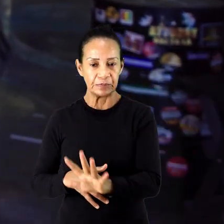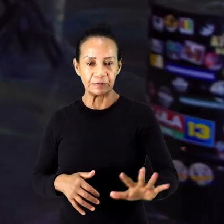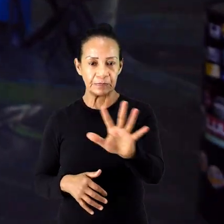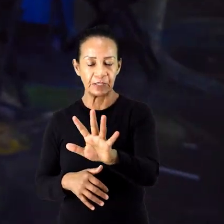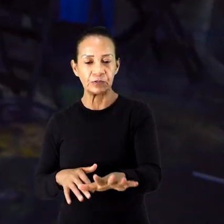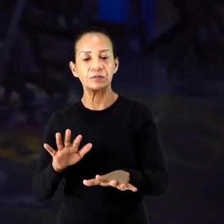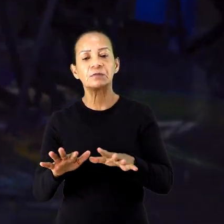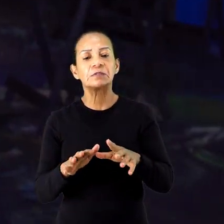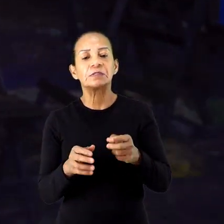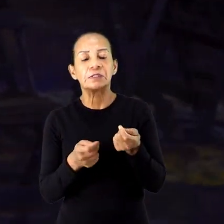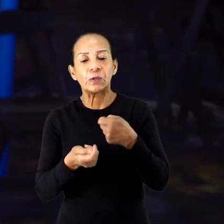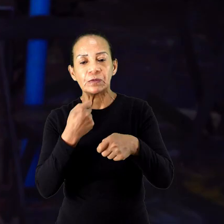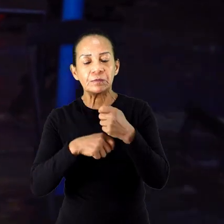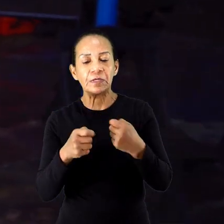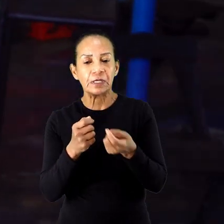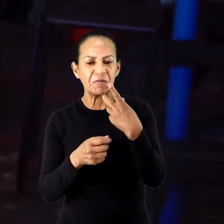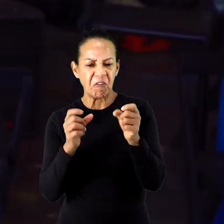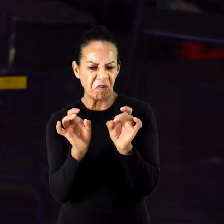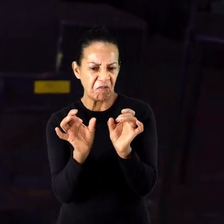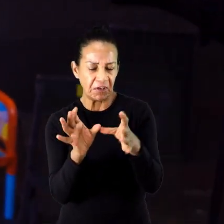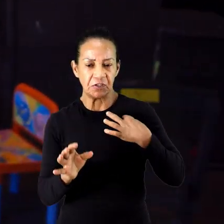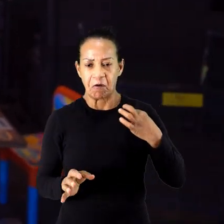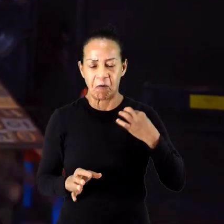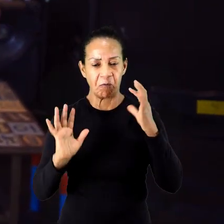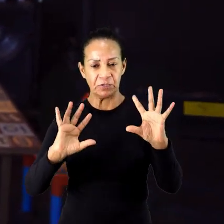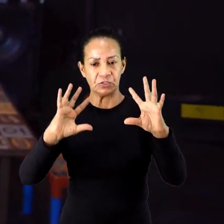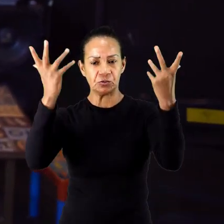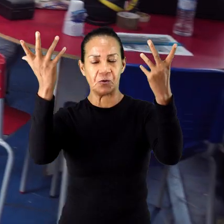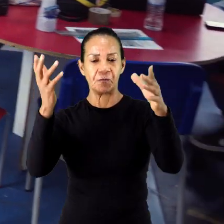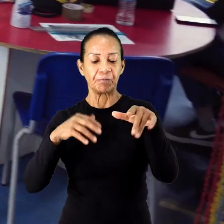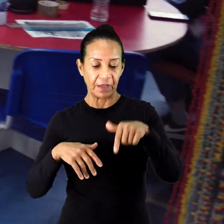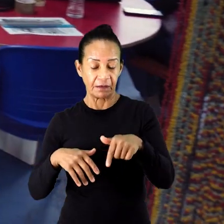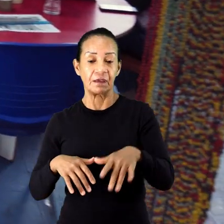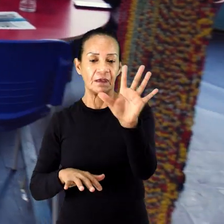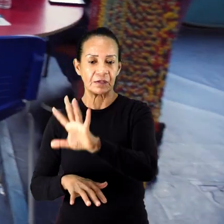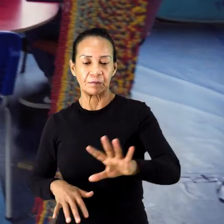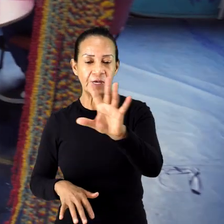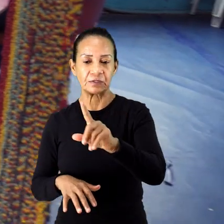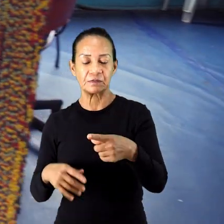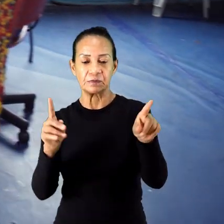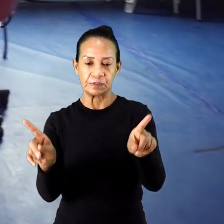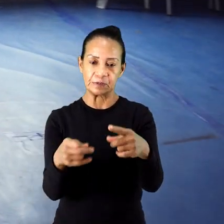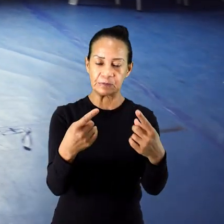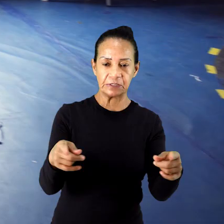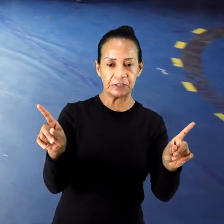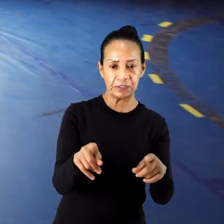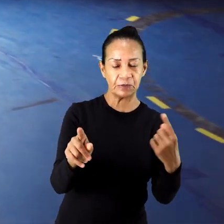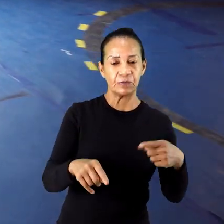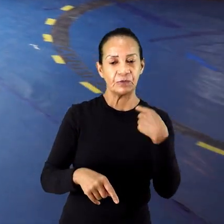Aqui nós estamos no espaço onde a gente move a economia criativa, venda de roupa, shows. Aqui é o espaço que a gente faz a